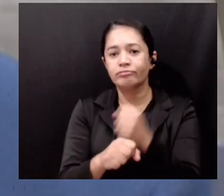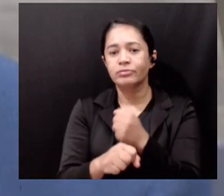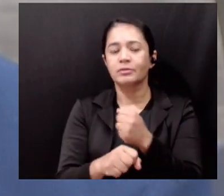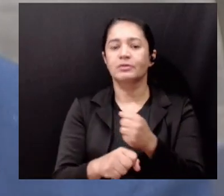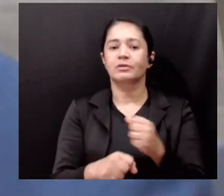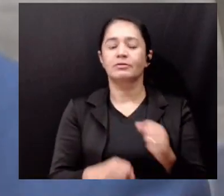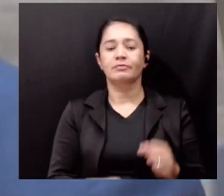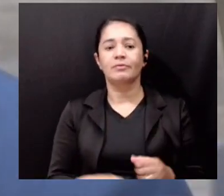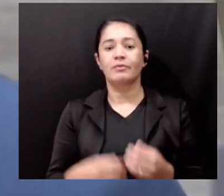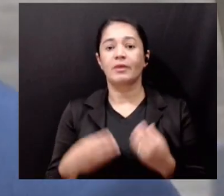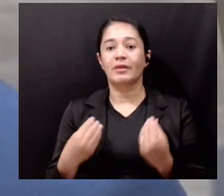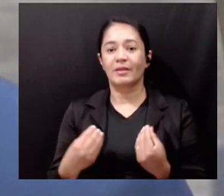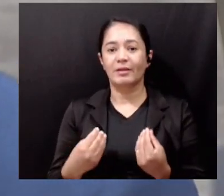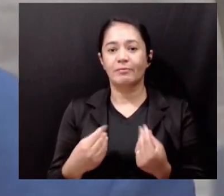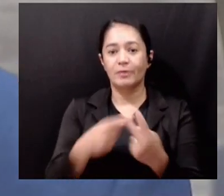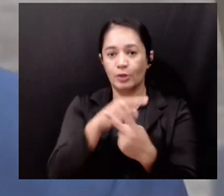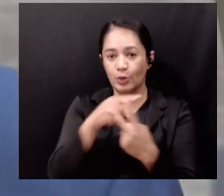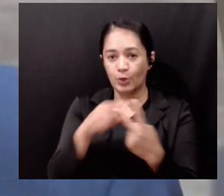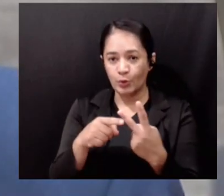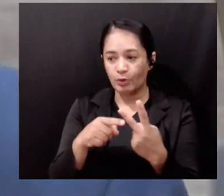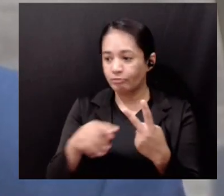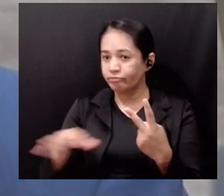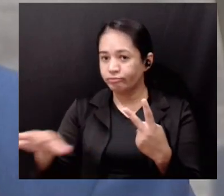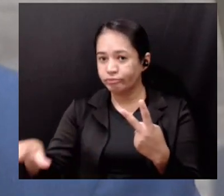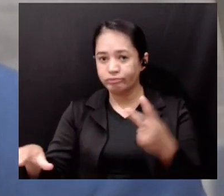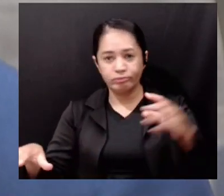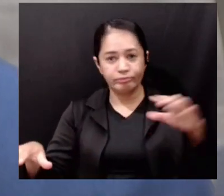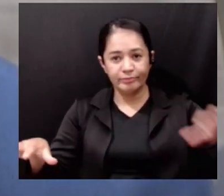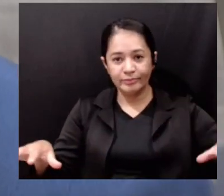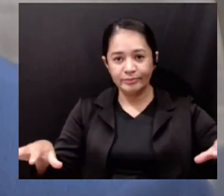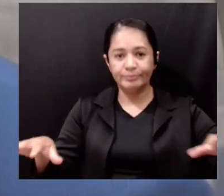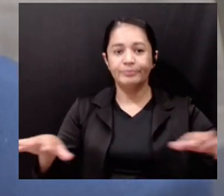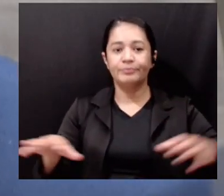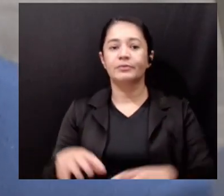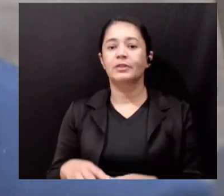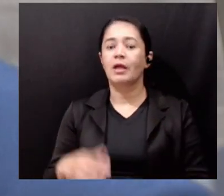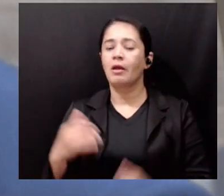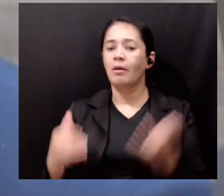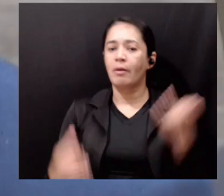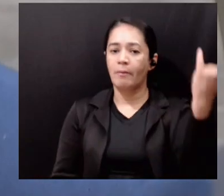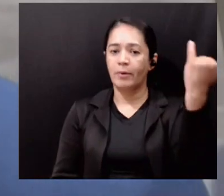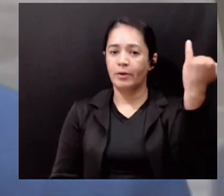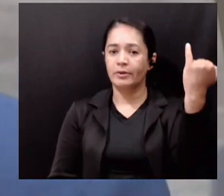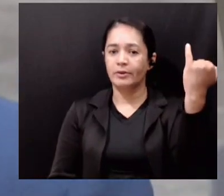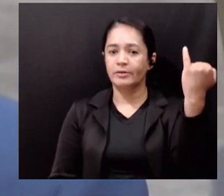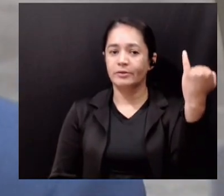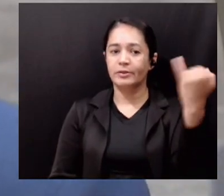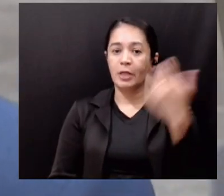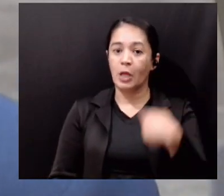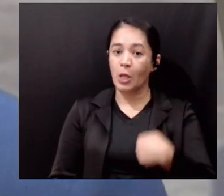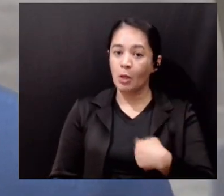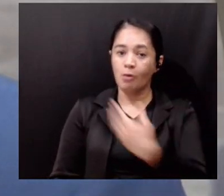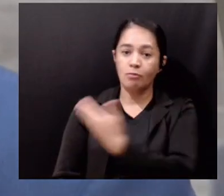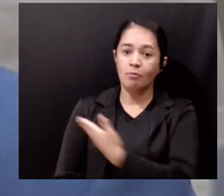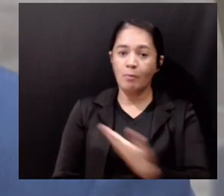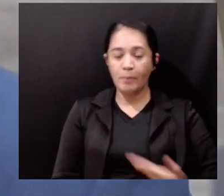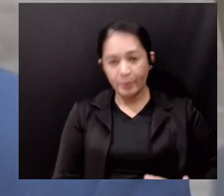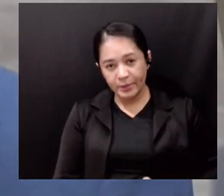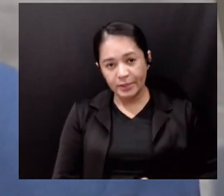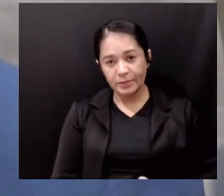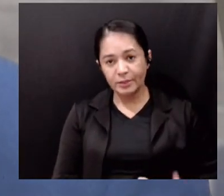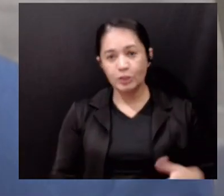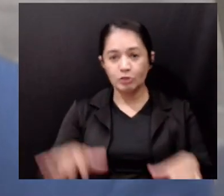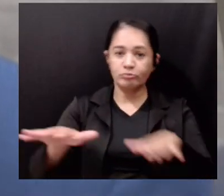das passarelas, tanto na altura do Cidade Singer como do São Domingos. É de grande importância. Eu, como presidente agora da Comissão de Mobilidade Urbana,